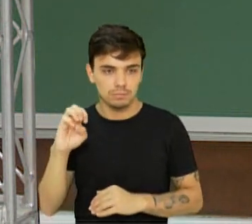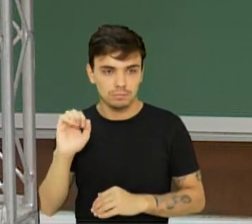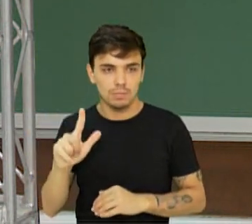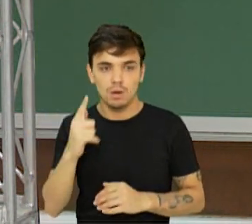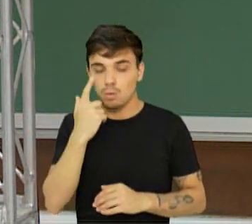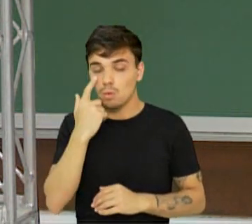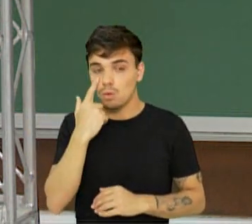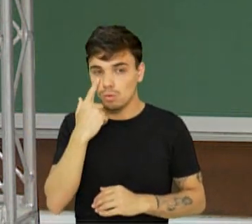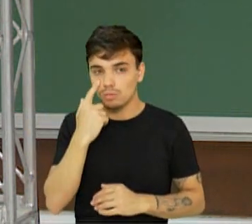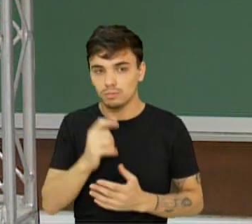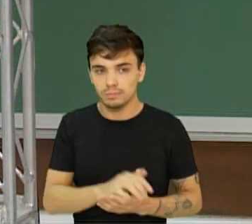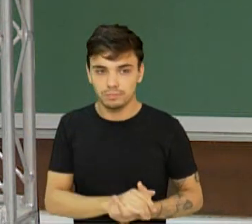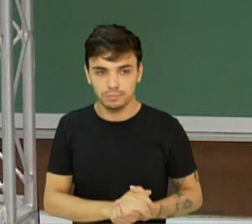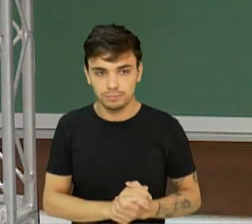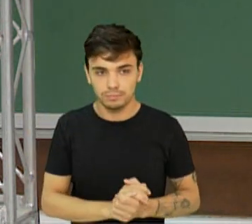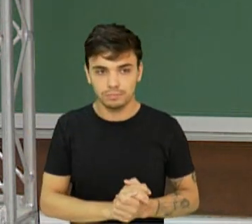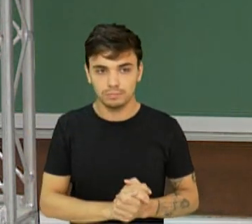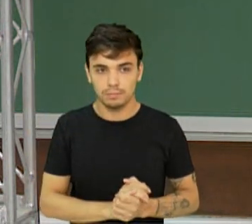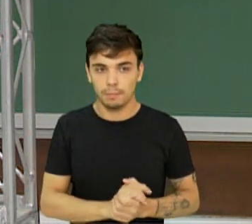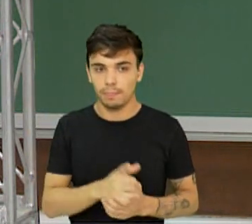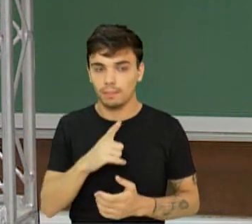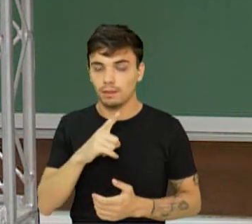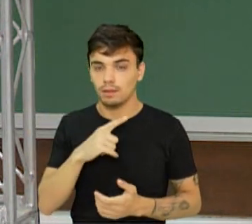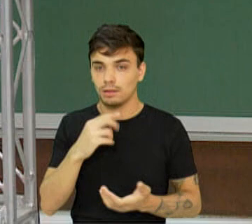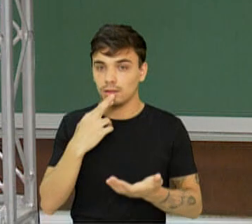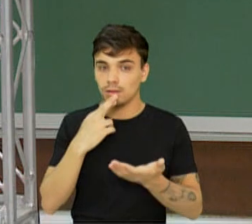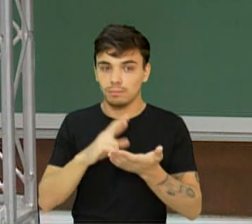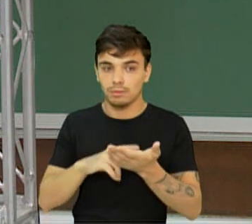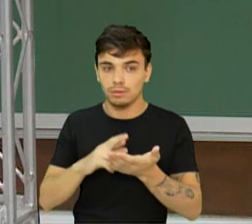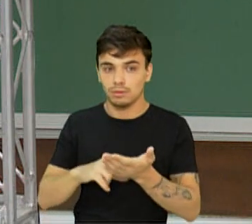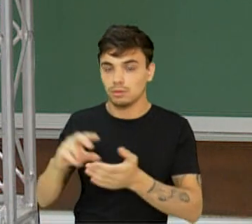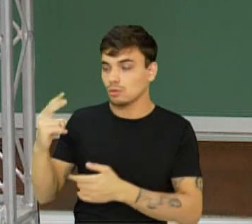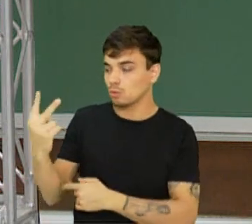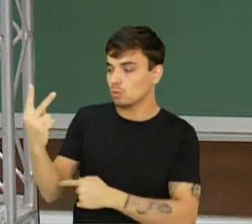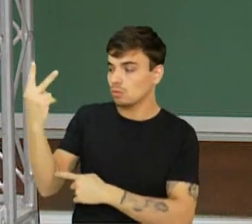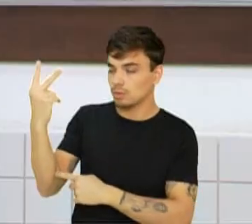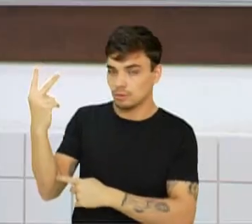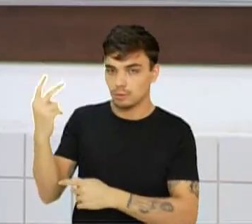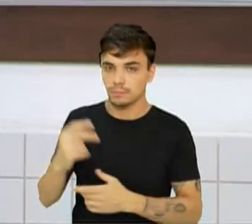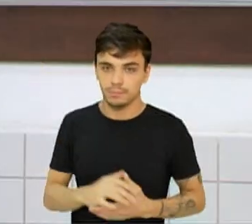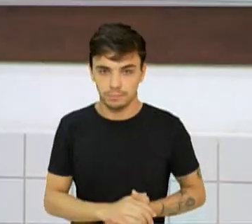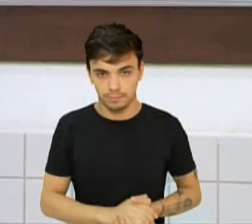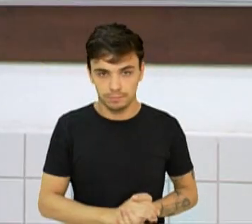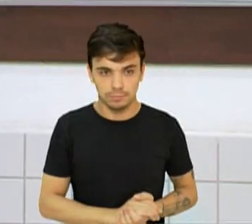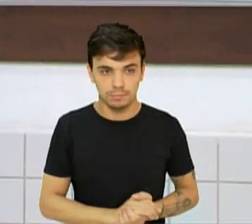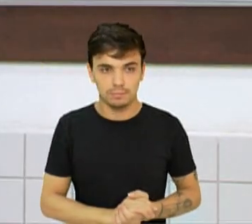é micro. Então, nós temos a resposta do problema, que é 2 microcoulombs. Beleza?